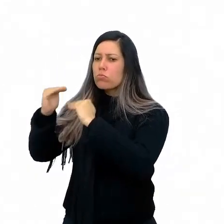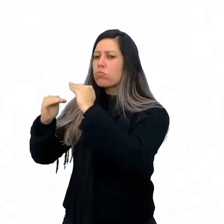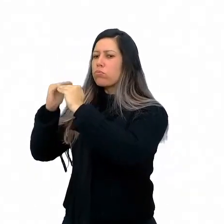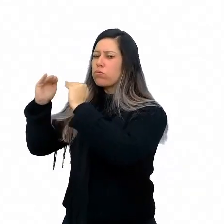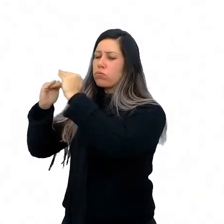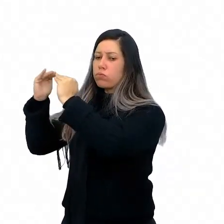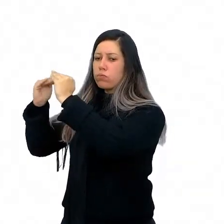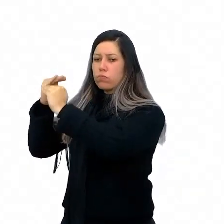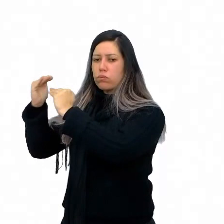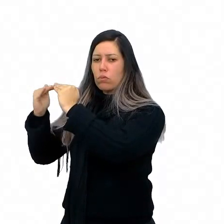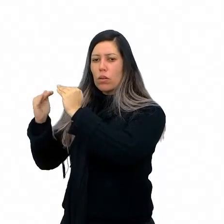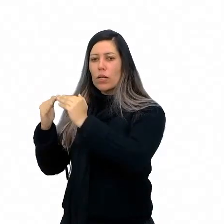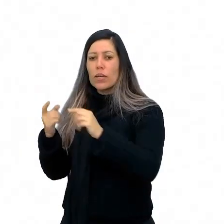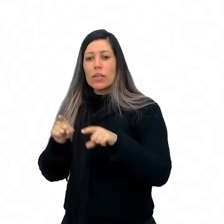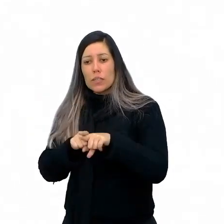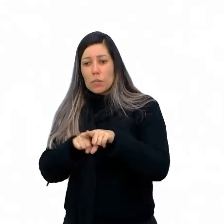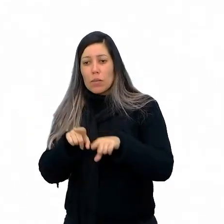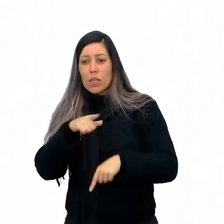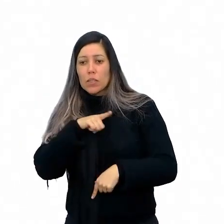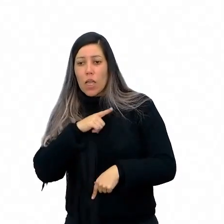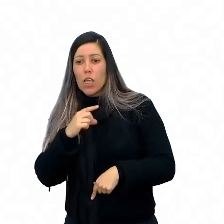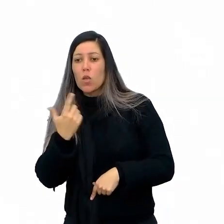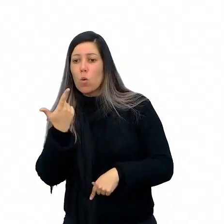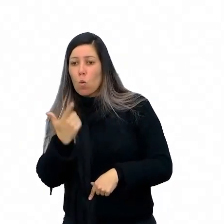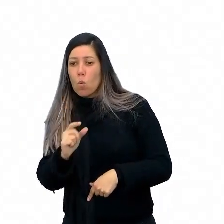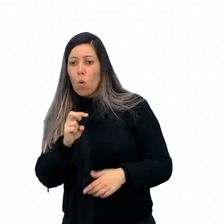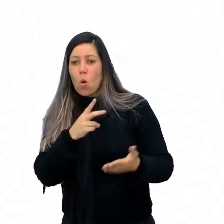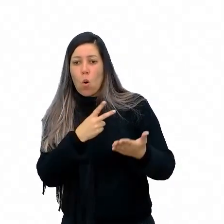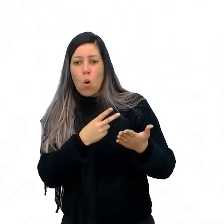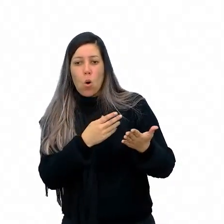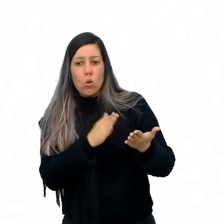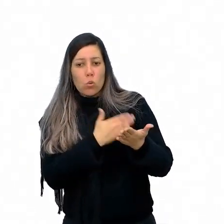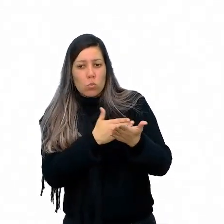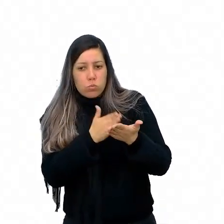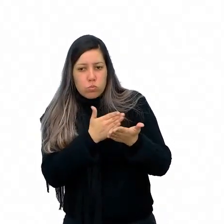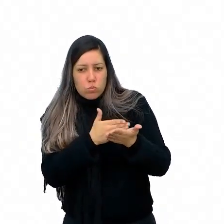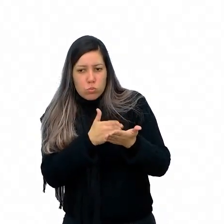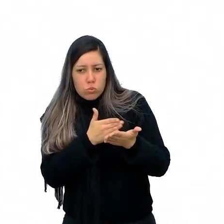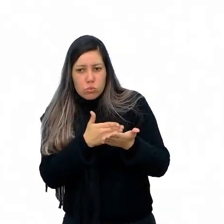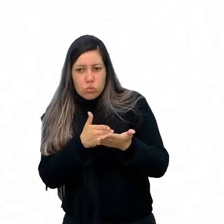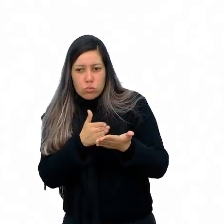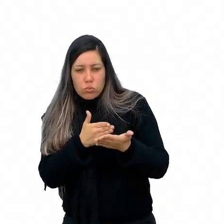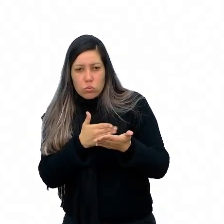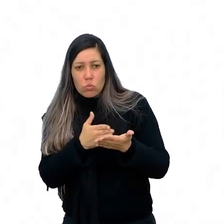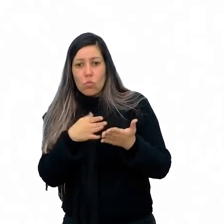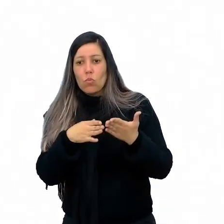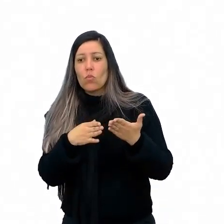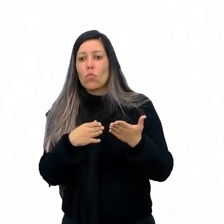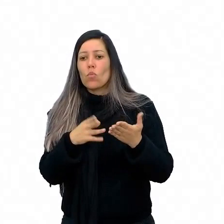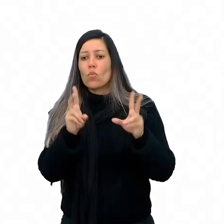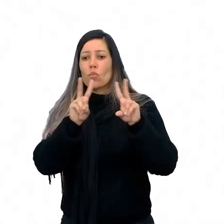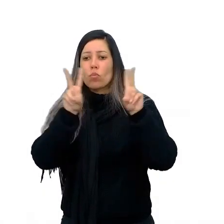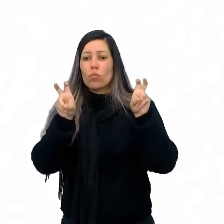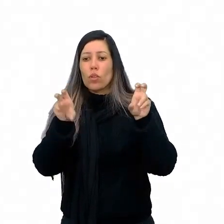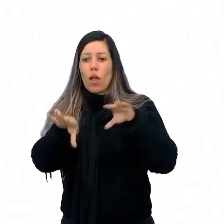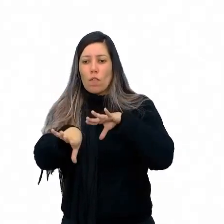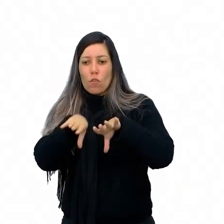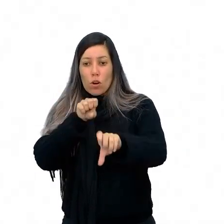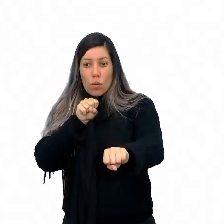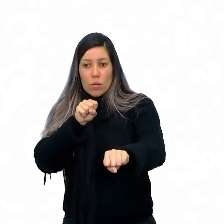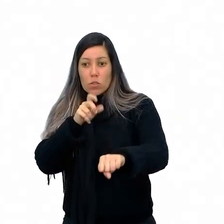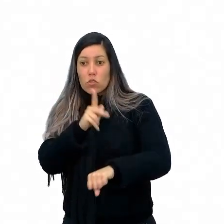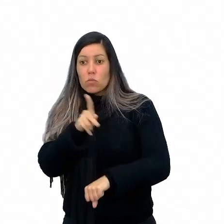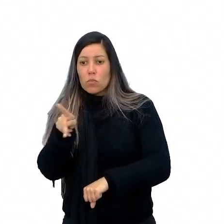né? E um outro artigo também, bem importante, que é a formação de professores de matemática e o ensino